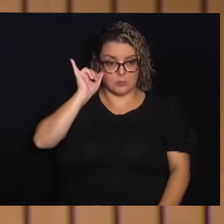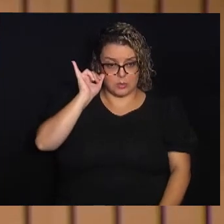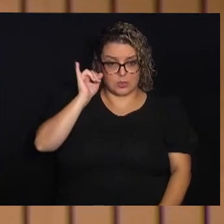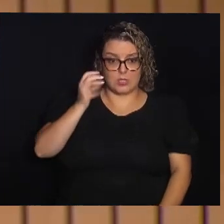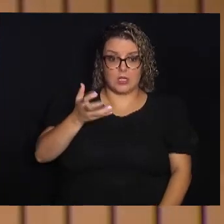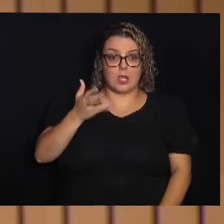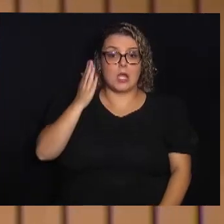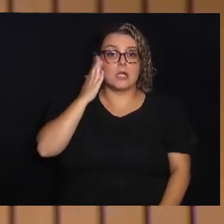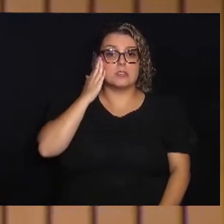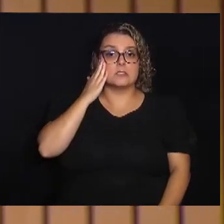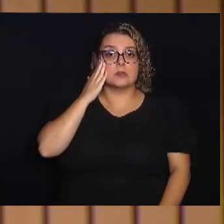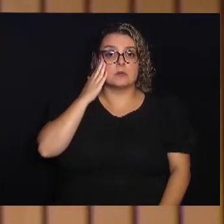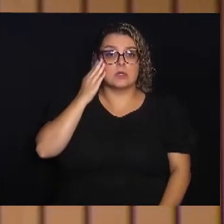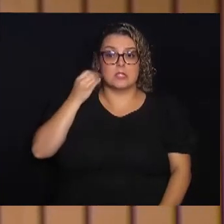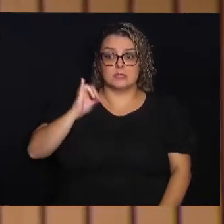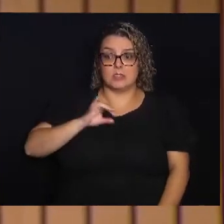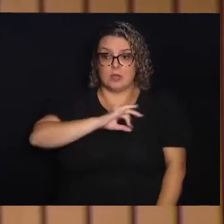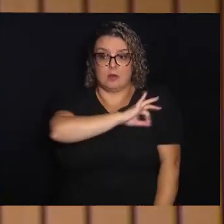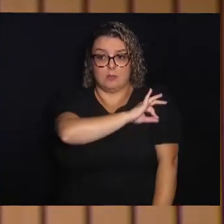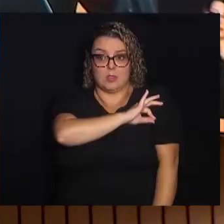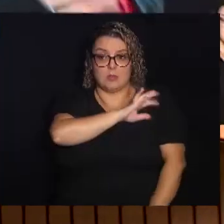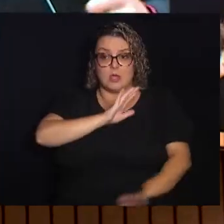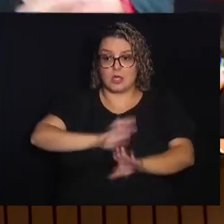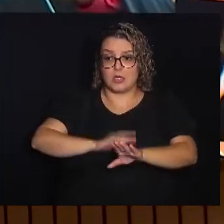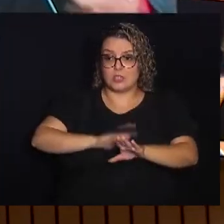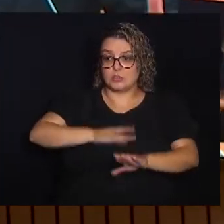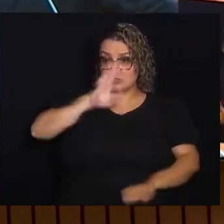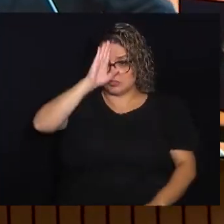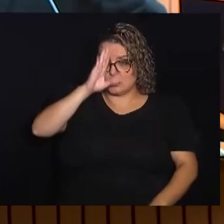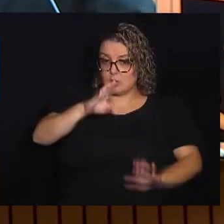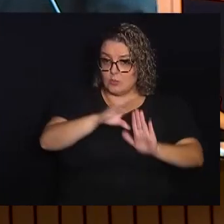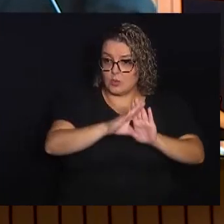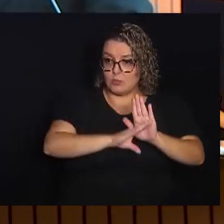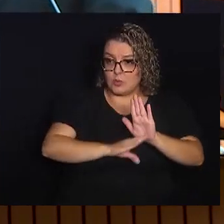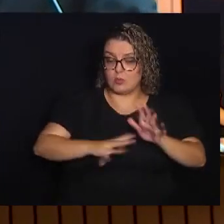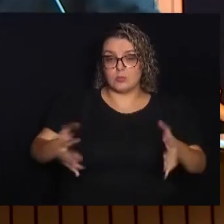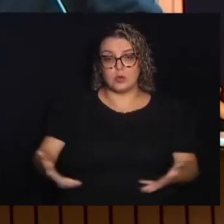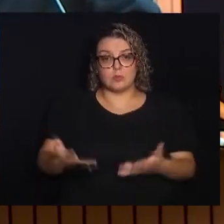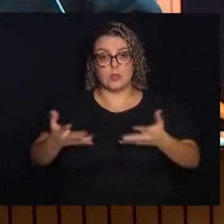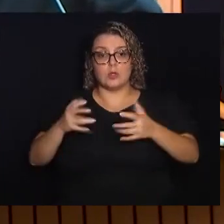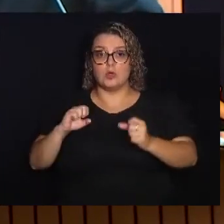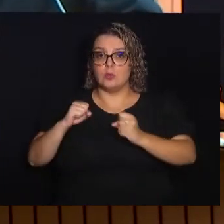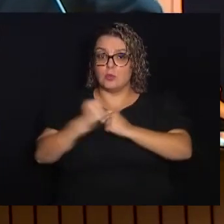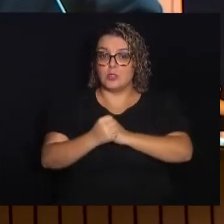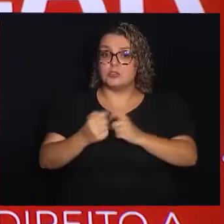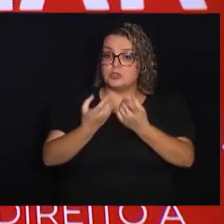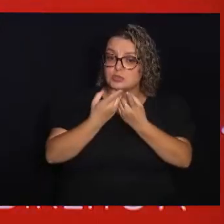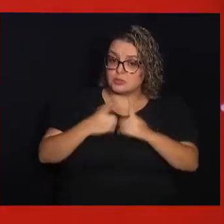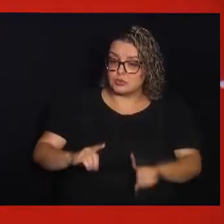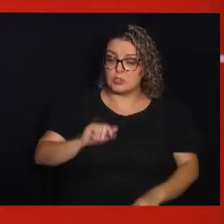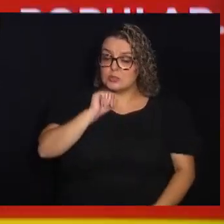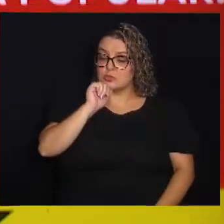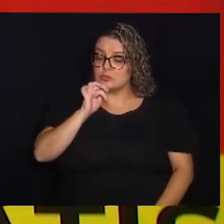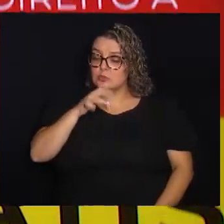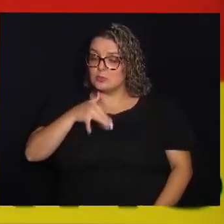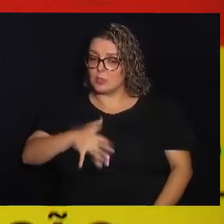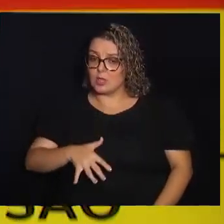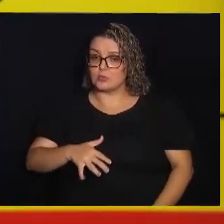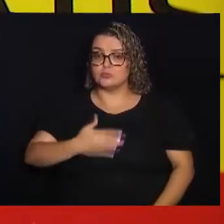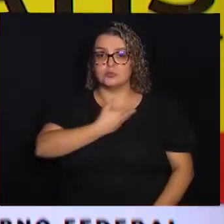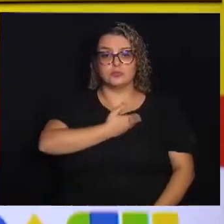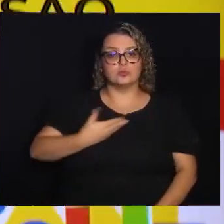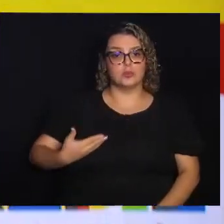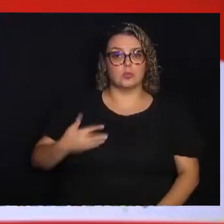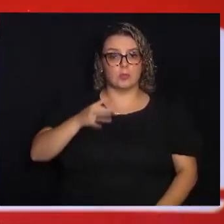O vereador Paulo Búfalo quer saber se a prefeitura vai atuar diretamente no programa de promoção e proteção da dignidade